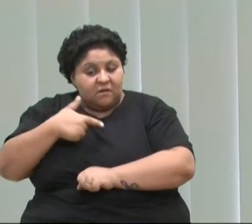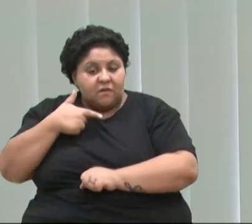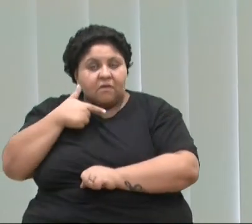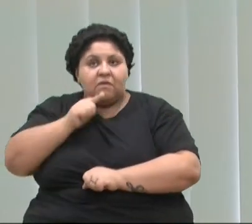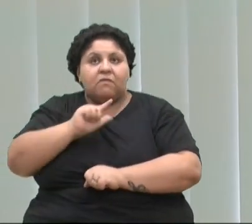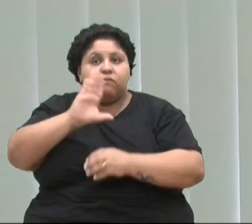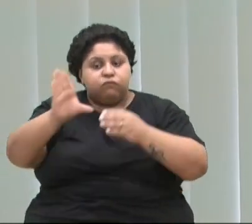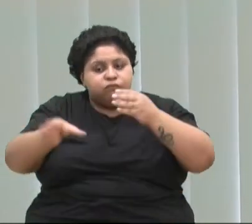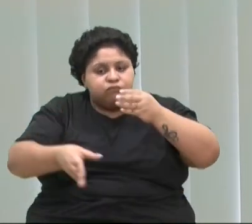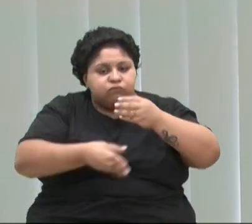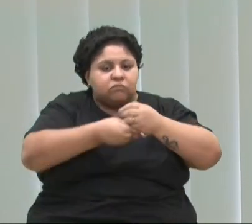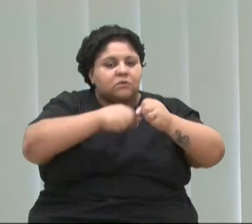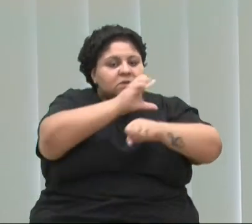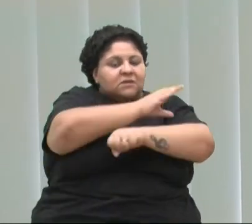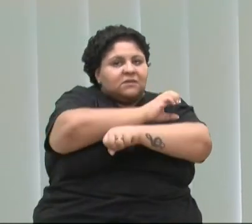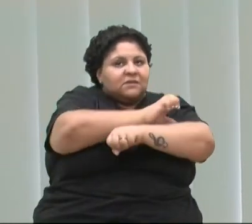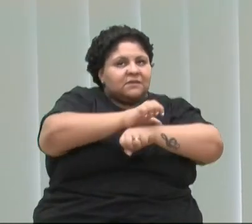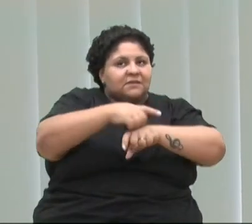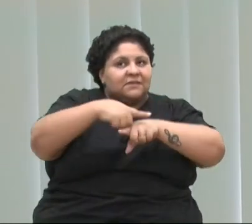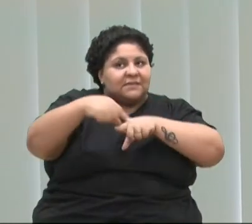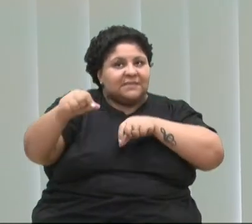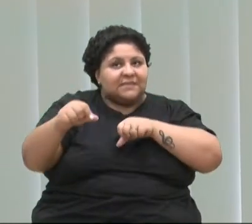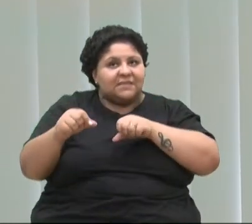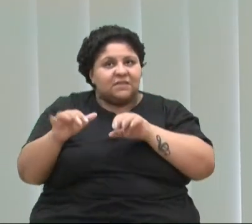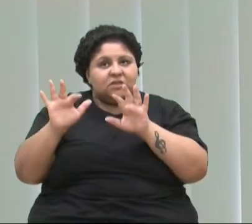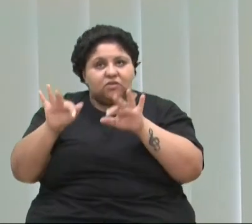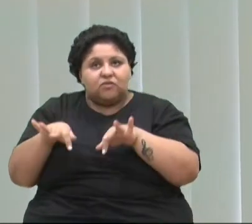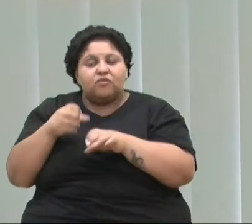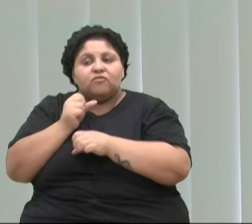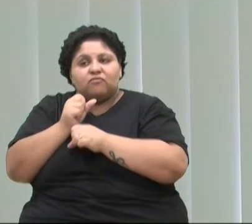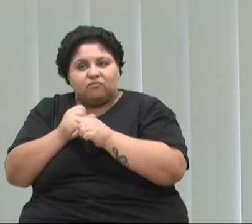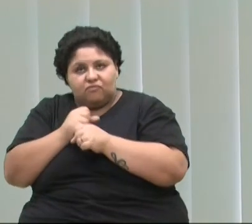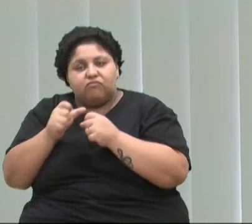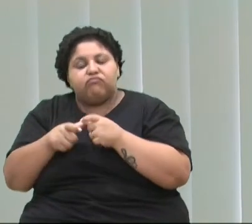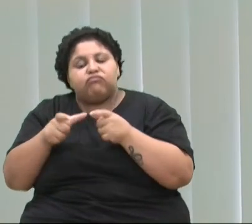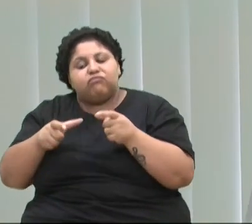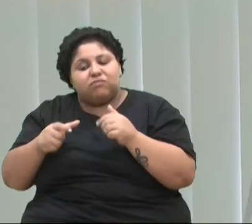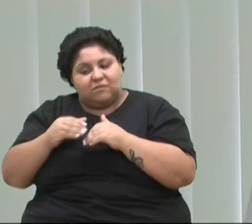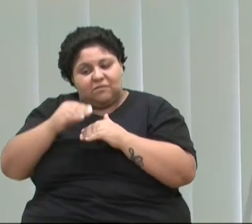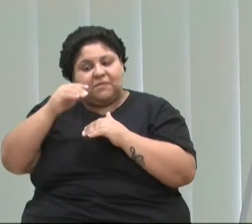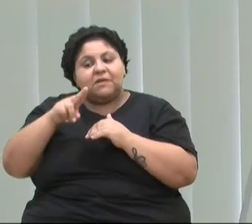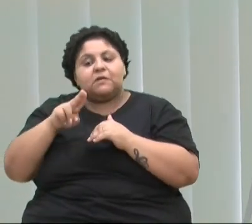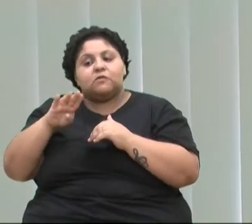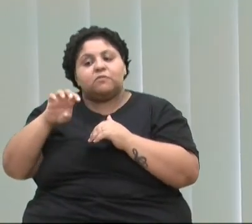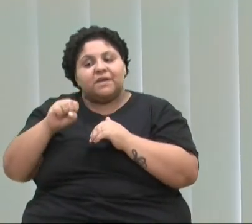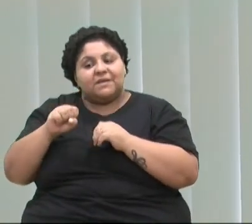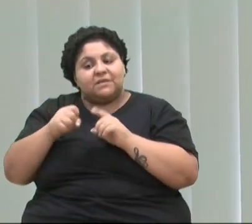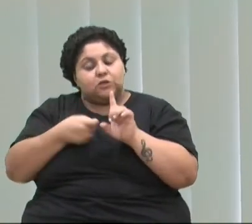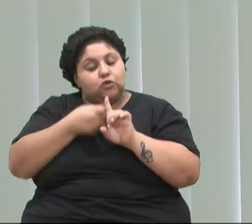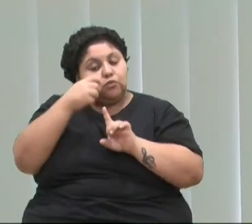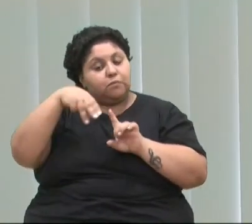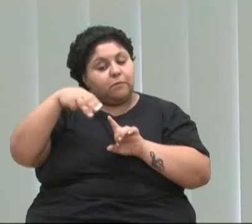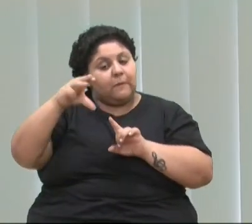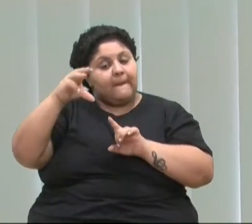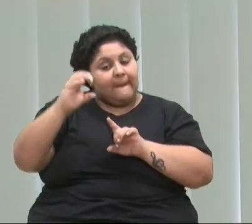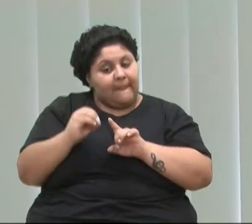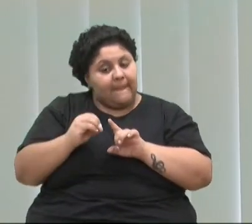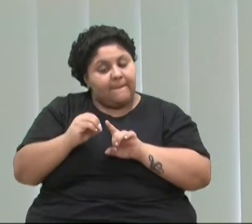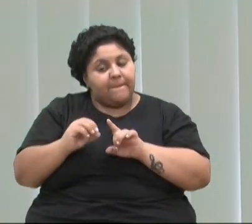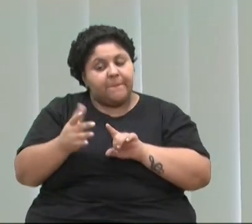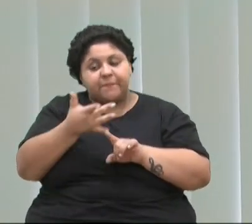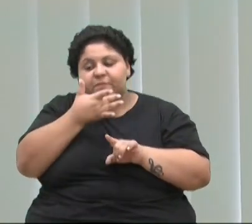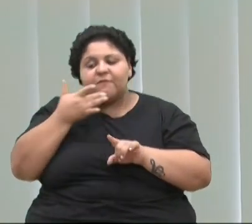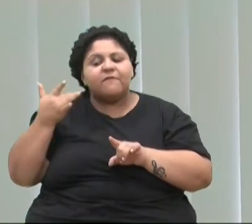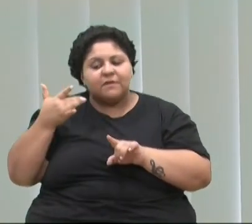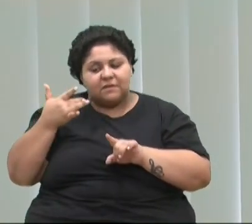os estagiários que saíram no final do ano, a gente deve ampliar mais UBSs ainda agora no mês de março, que é uma facilidade também que a gente